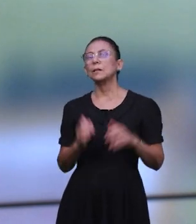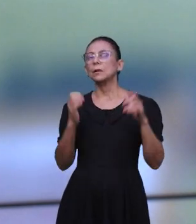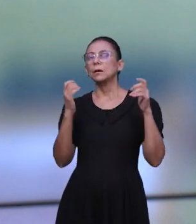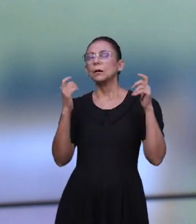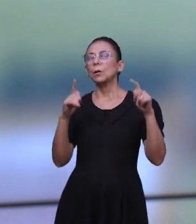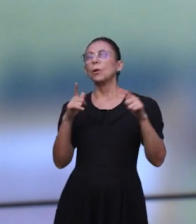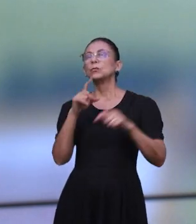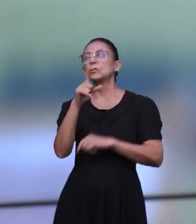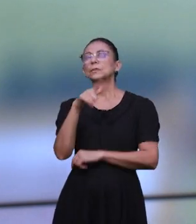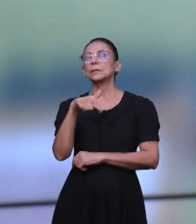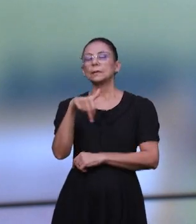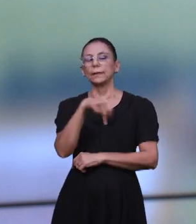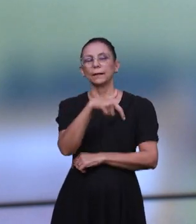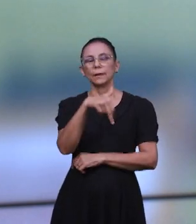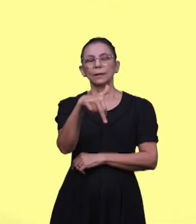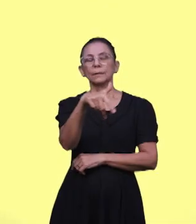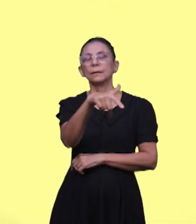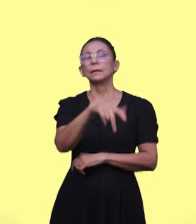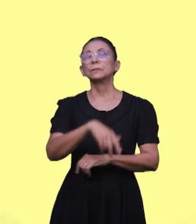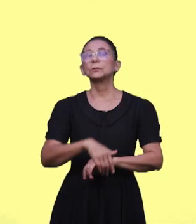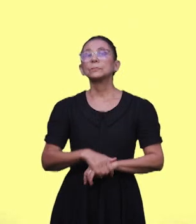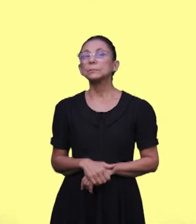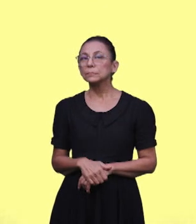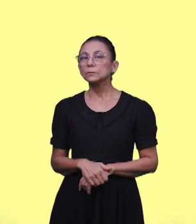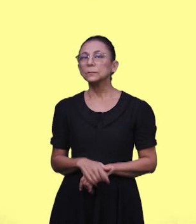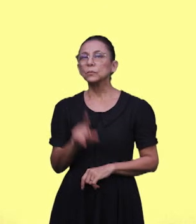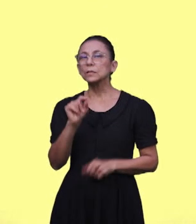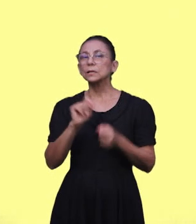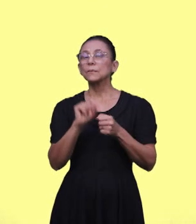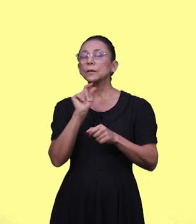andado? Qual caminho você tem seguido?